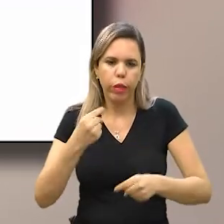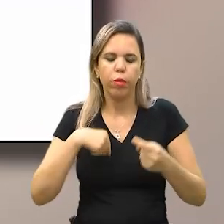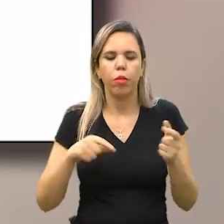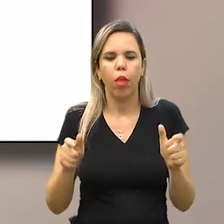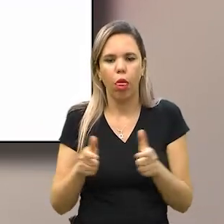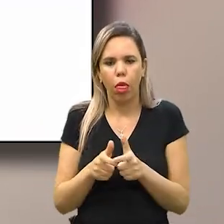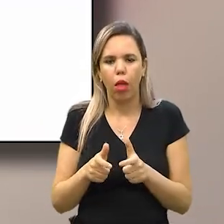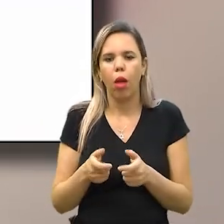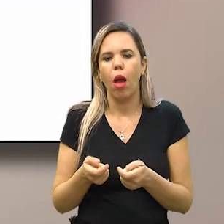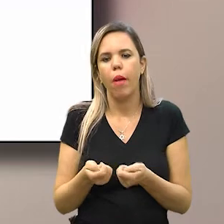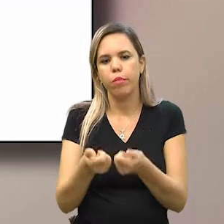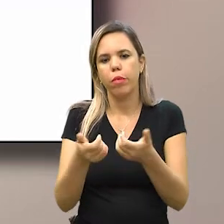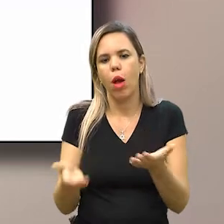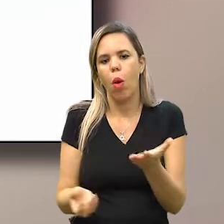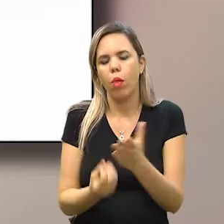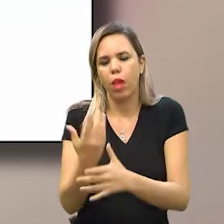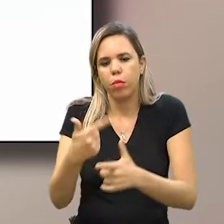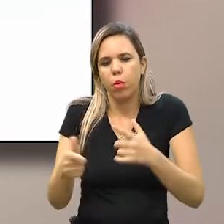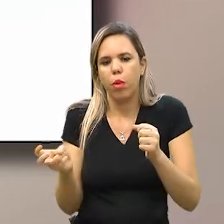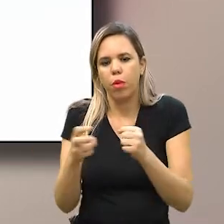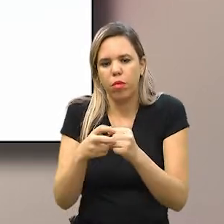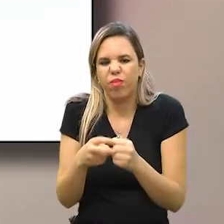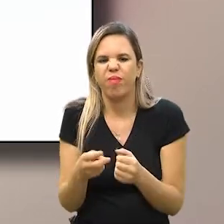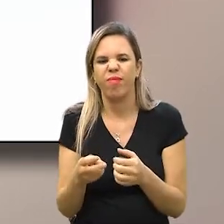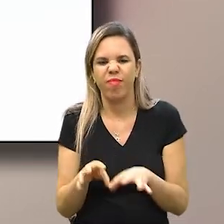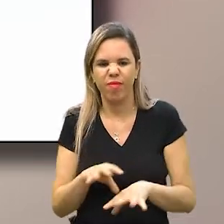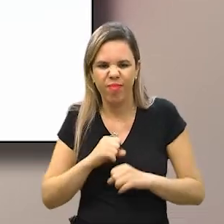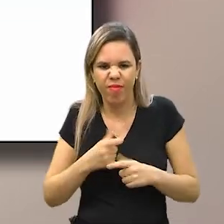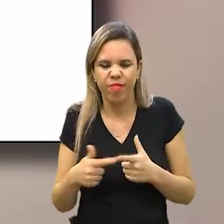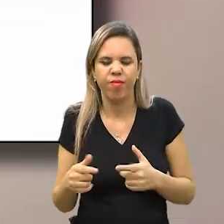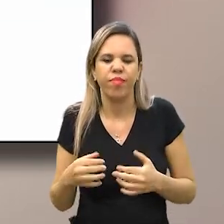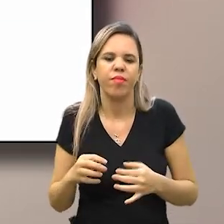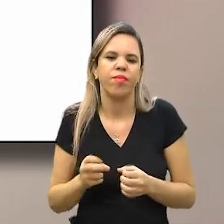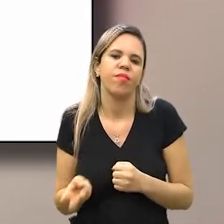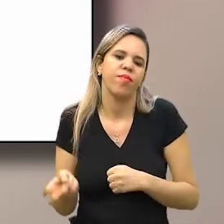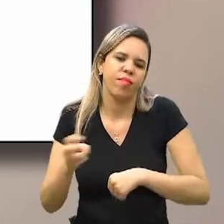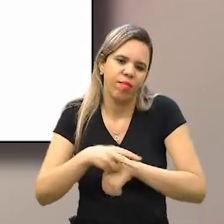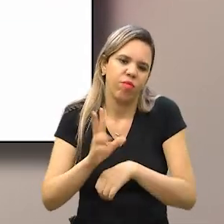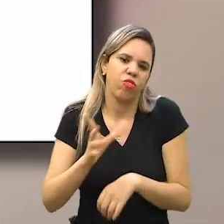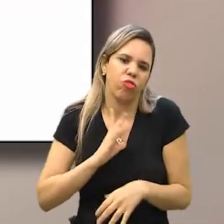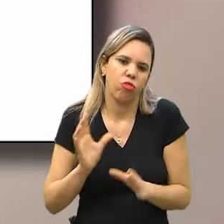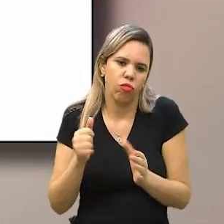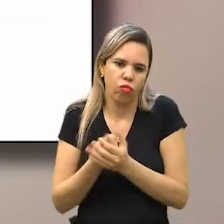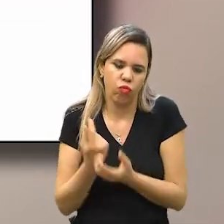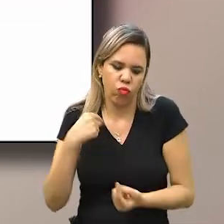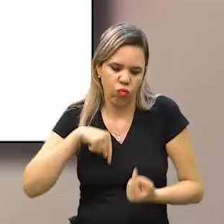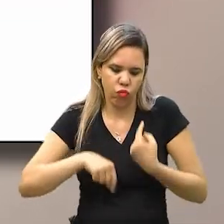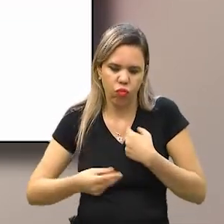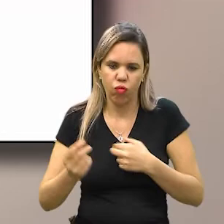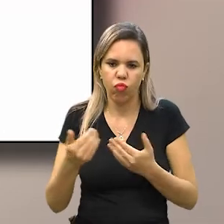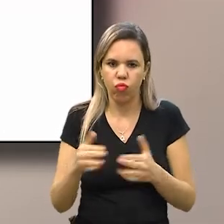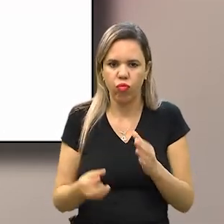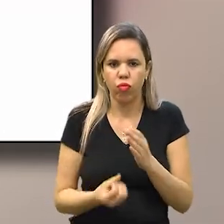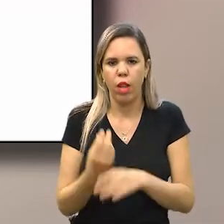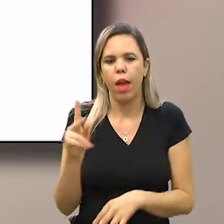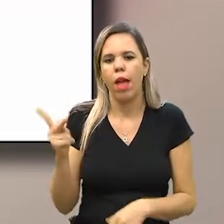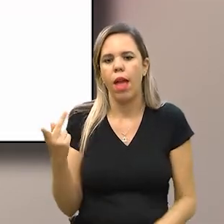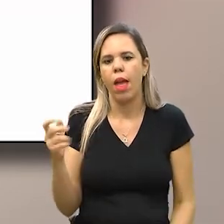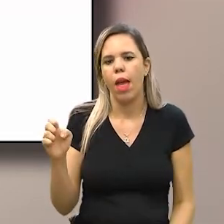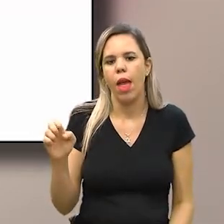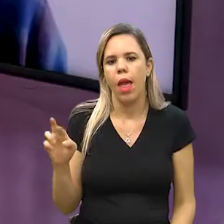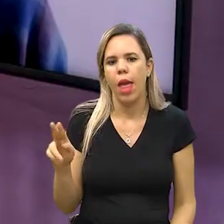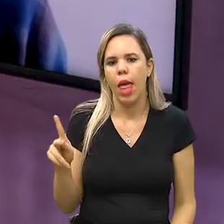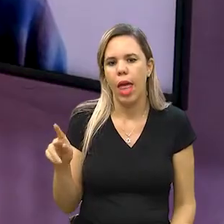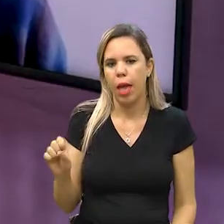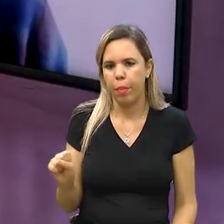organismo. E aí você favorece infecções e reativações de vírus que já estão no organismo, que é o caso do herpes